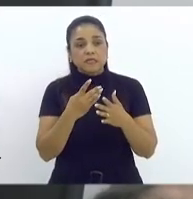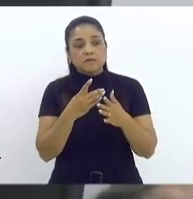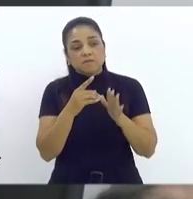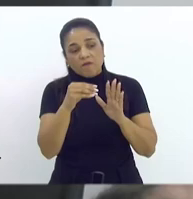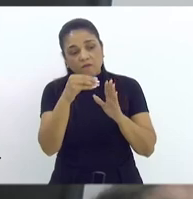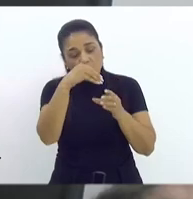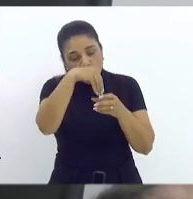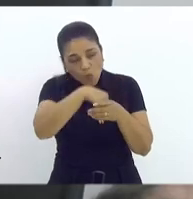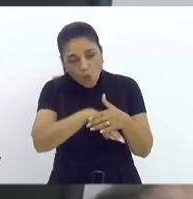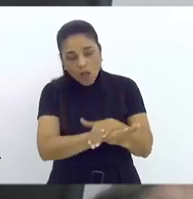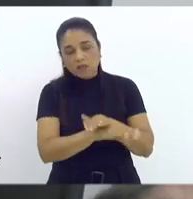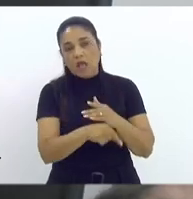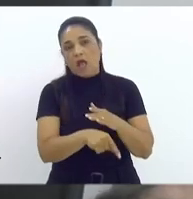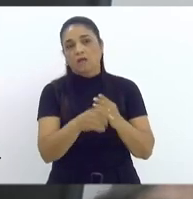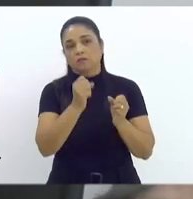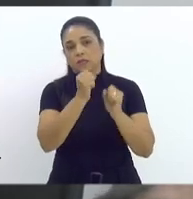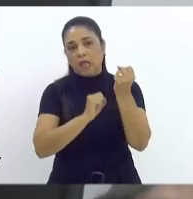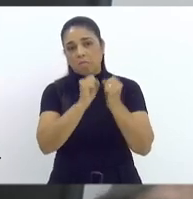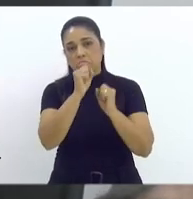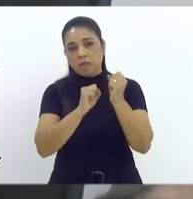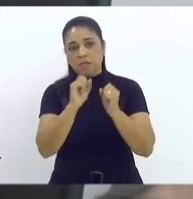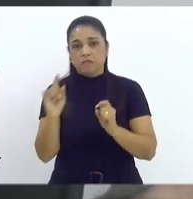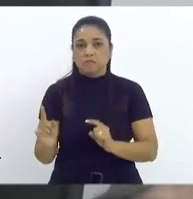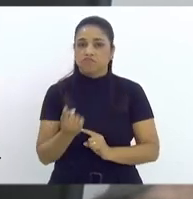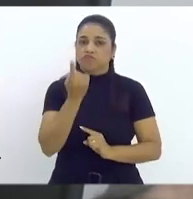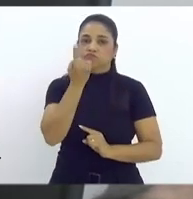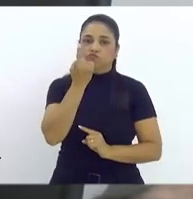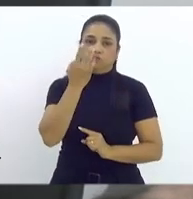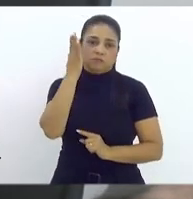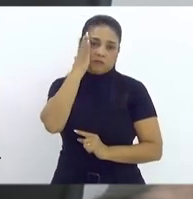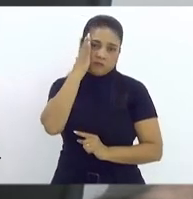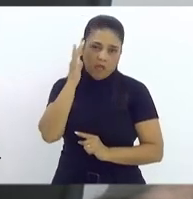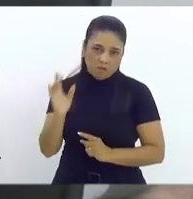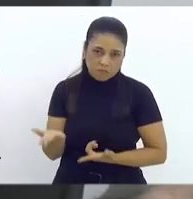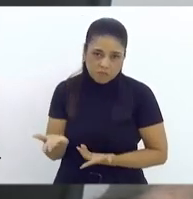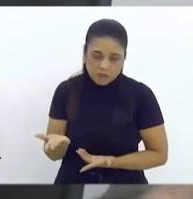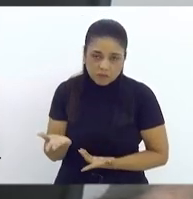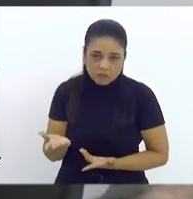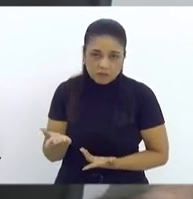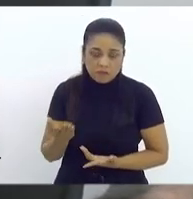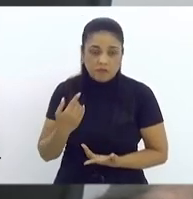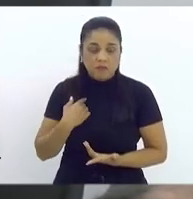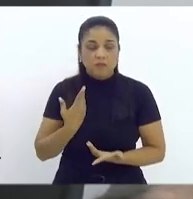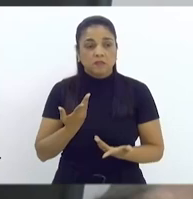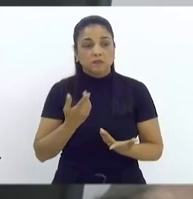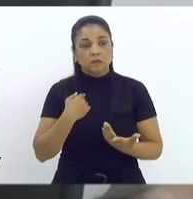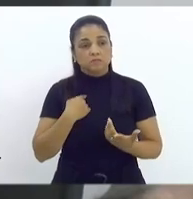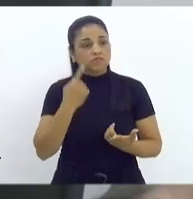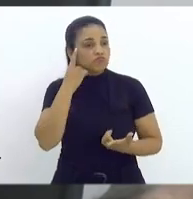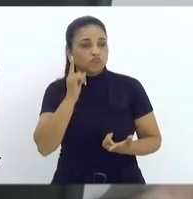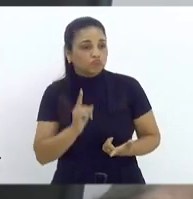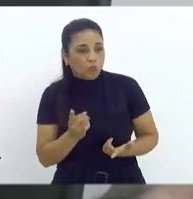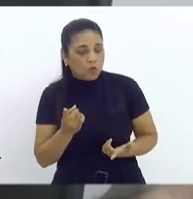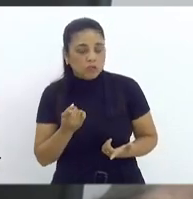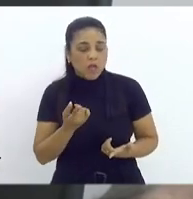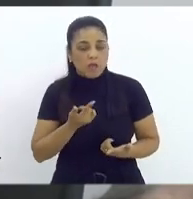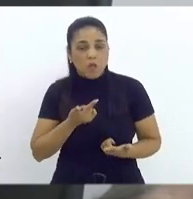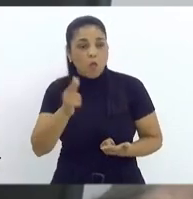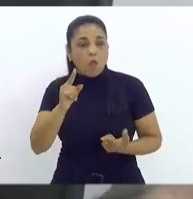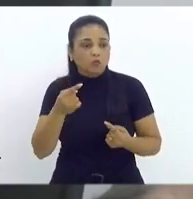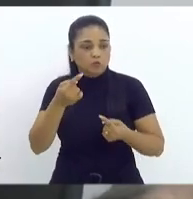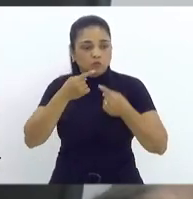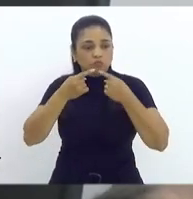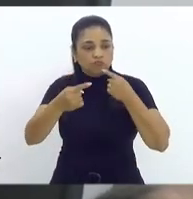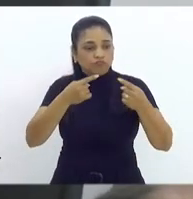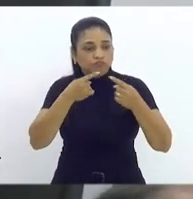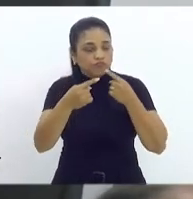essa decisão unilateral, baseada em aspectos técnicos que ninguém consegue contrapor. Em tese, quem deveria contrapor esses argumentos